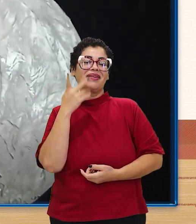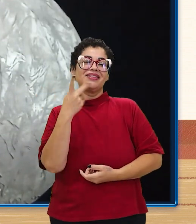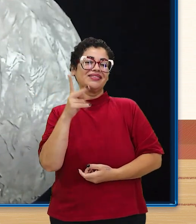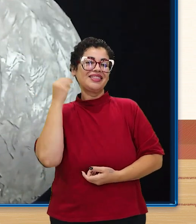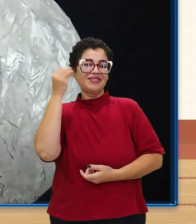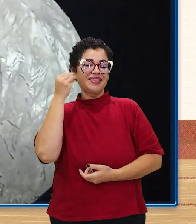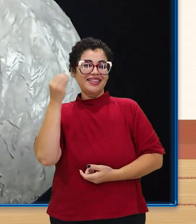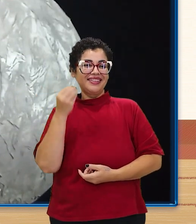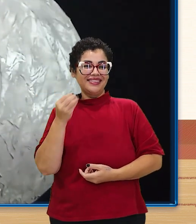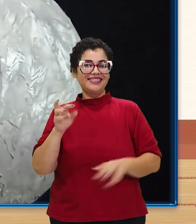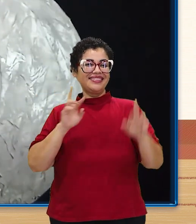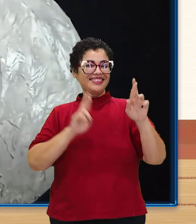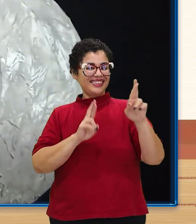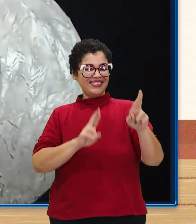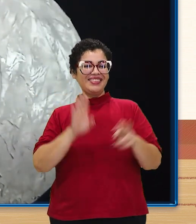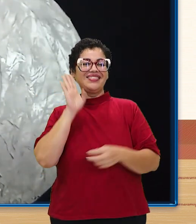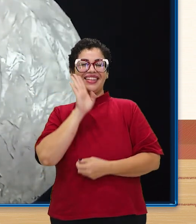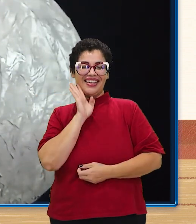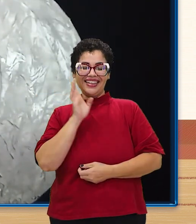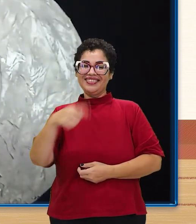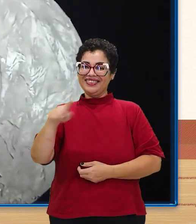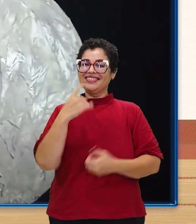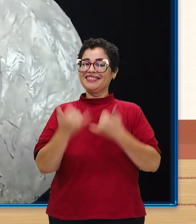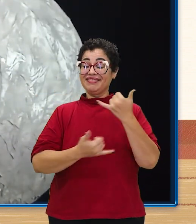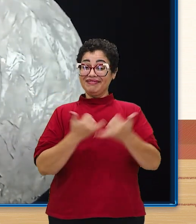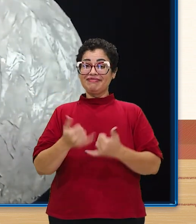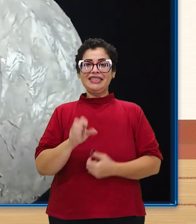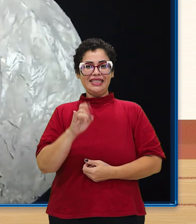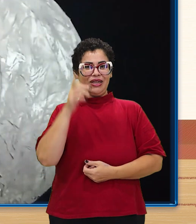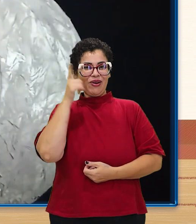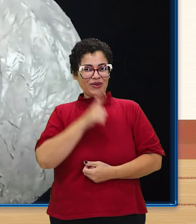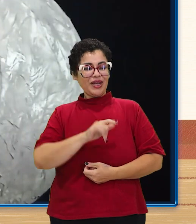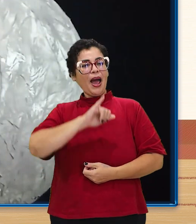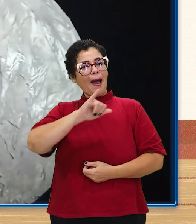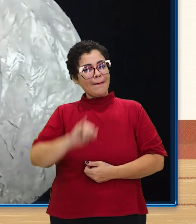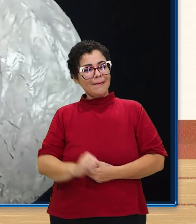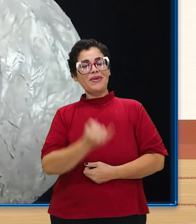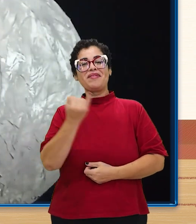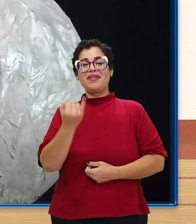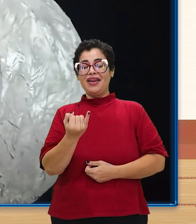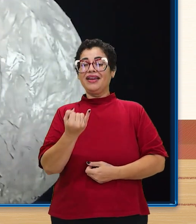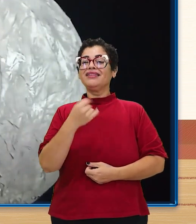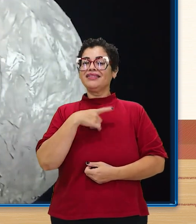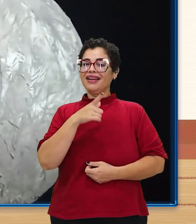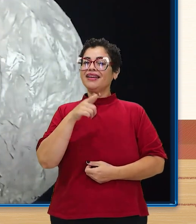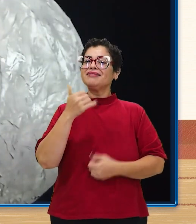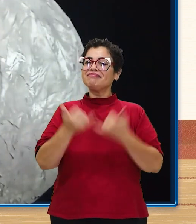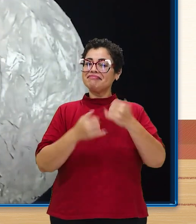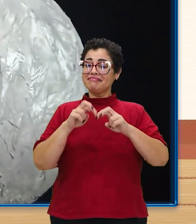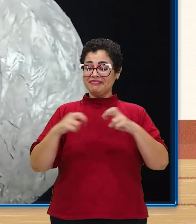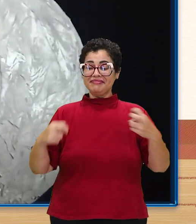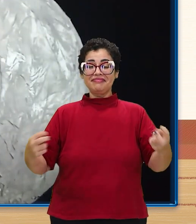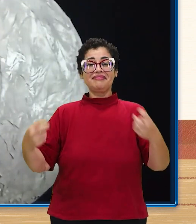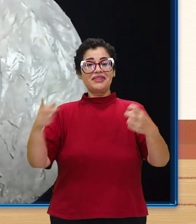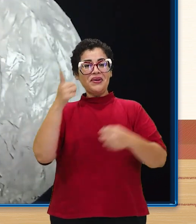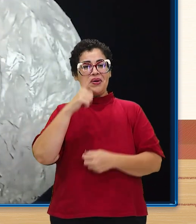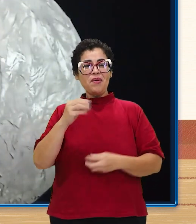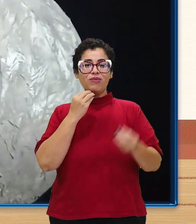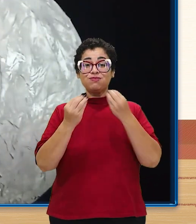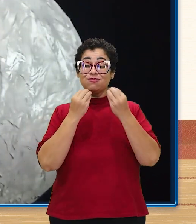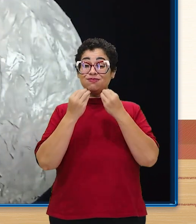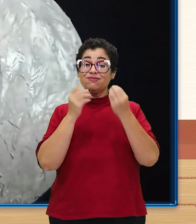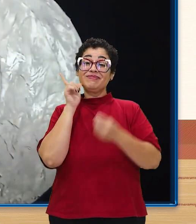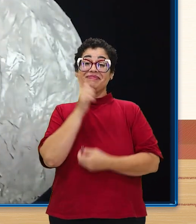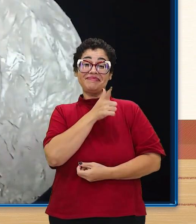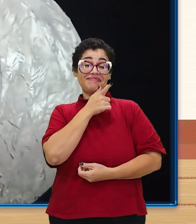foi. Espero que seja muito legal e divertido. Se der, vocês aproveitem e façam até um piquenique sob o luar. Não vai ser